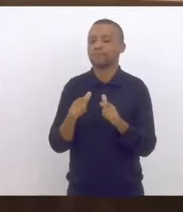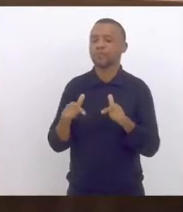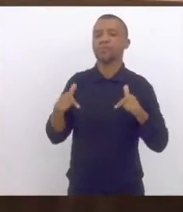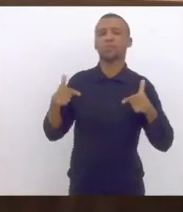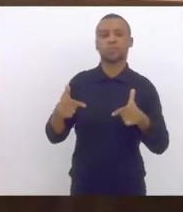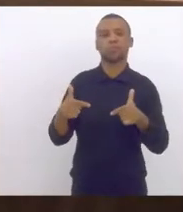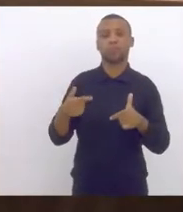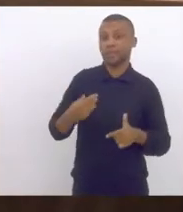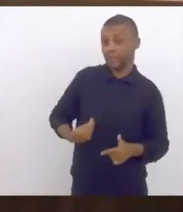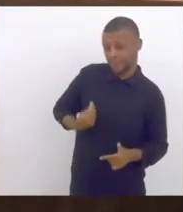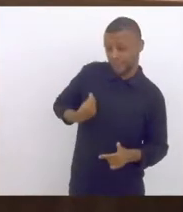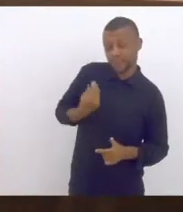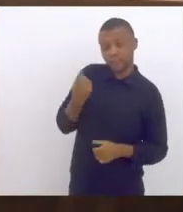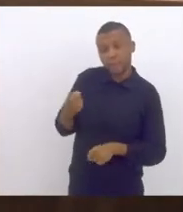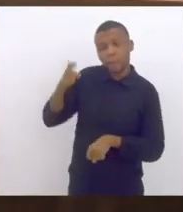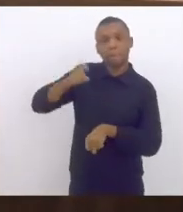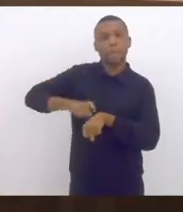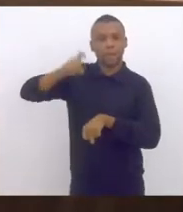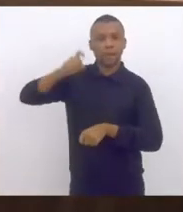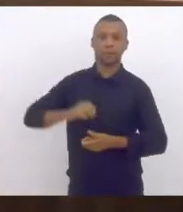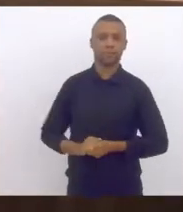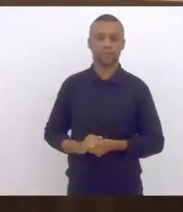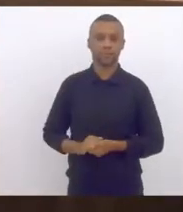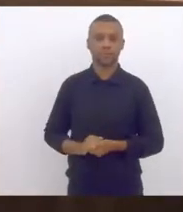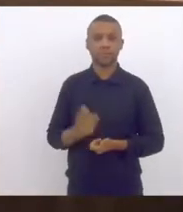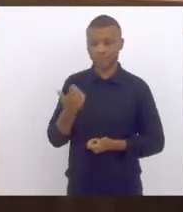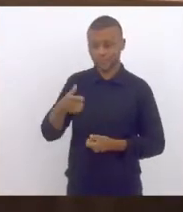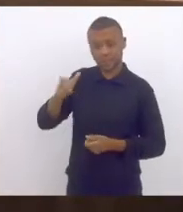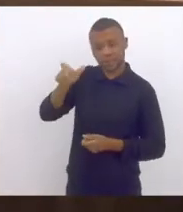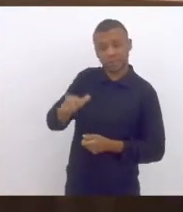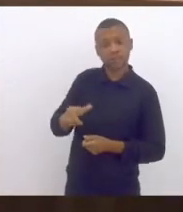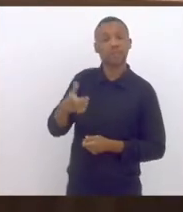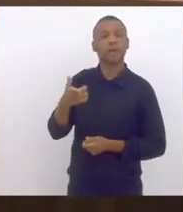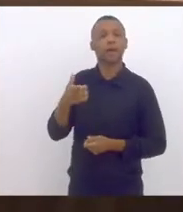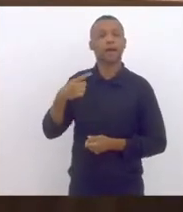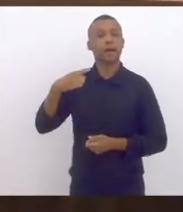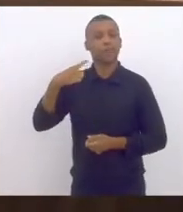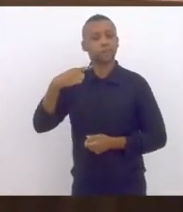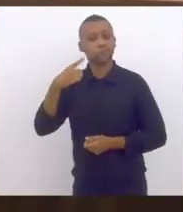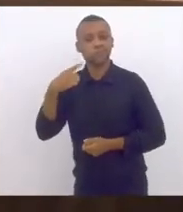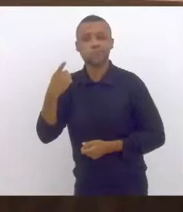em vida, né? E a doutora Maria Carmen, sem dúvida nenhuma, é uma